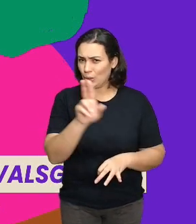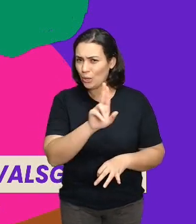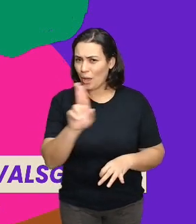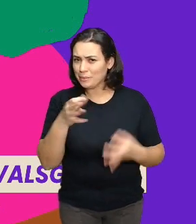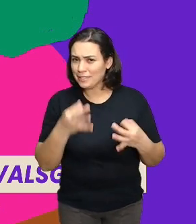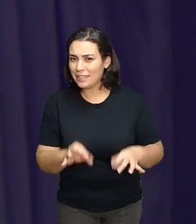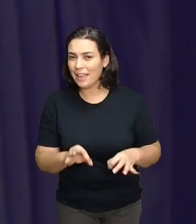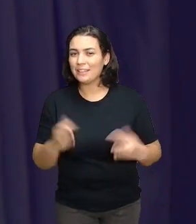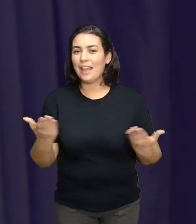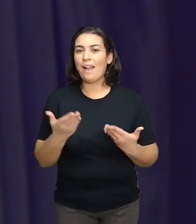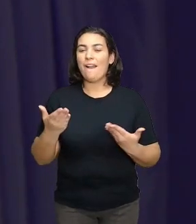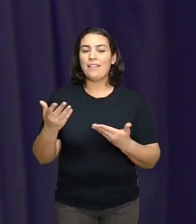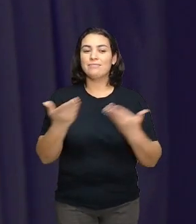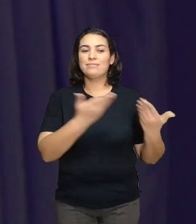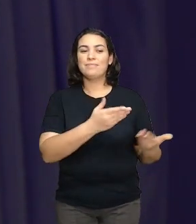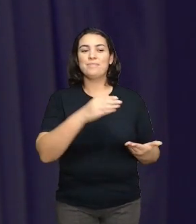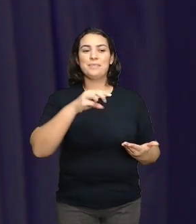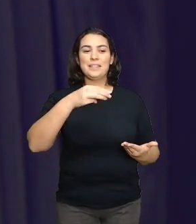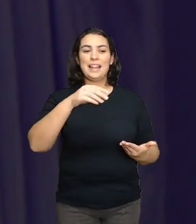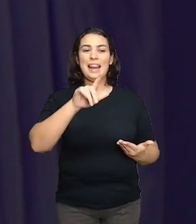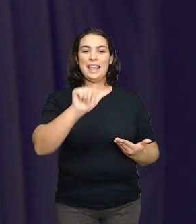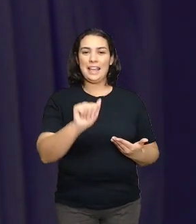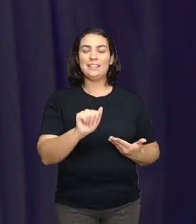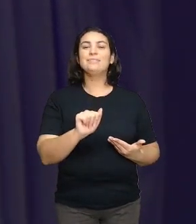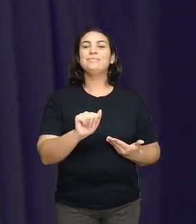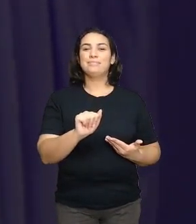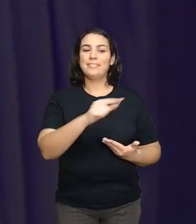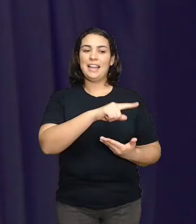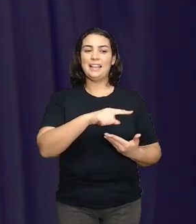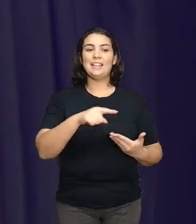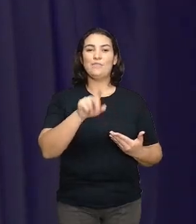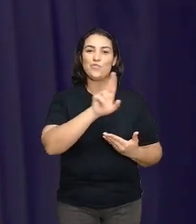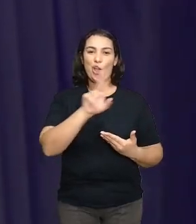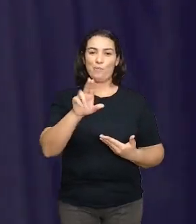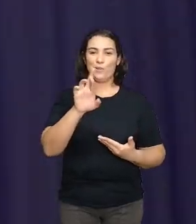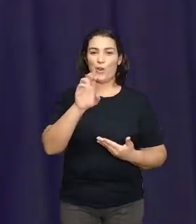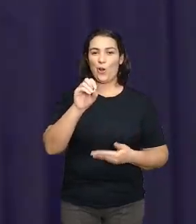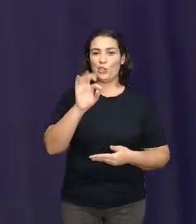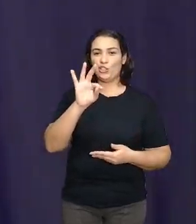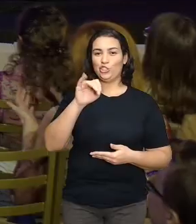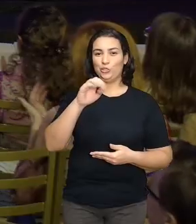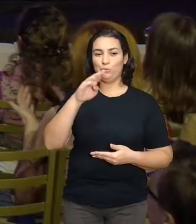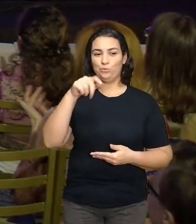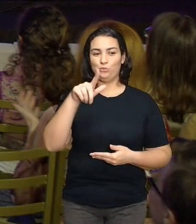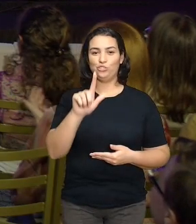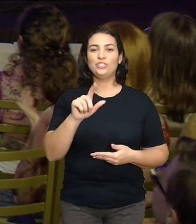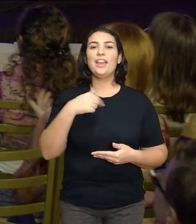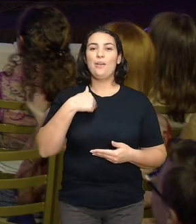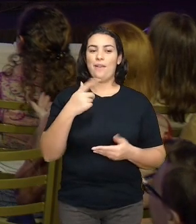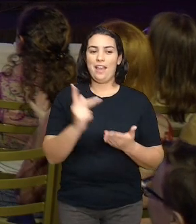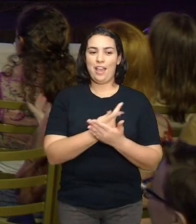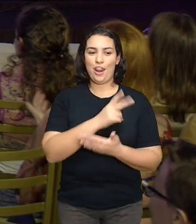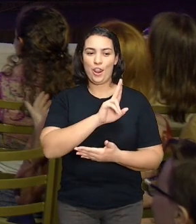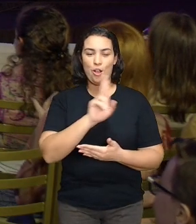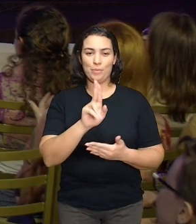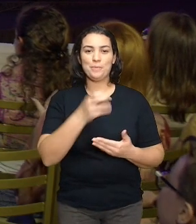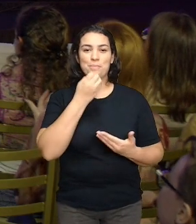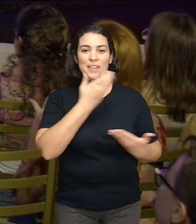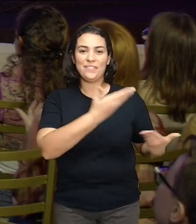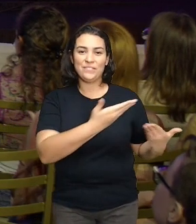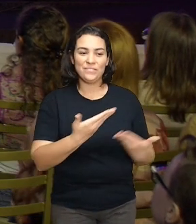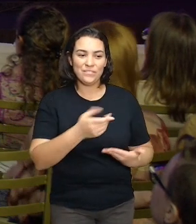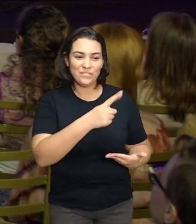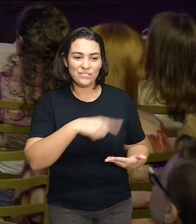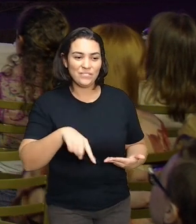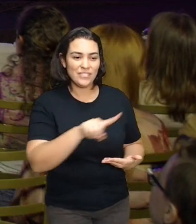agora, gente. Reutburger, ela queria me derrubar de novo. E a Luares tem um nome tão bonito, eu errei o nome da Luares. Bem-vindas. Tati, eu já te conheço,